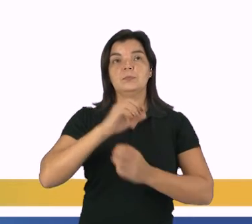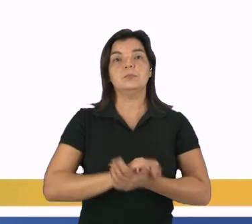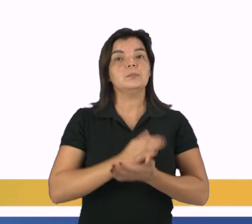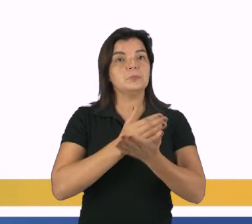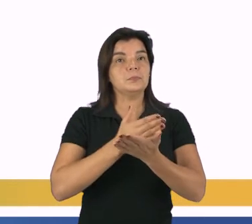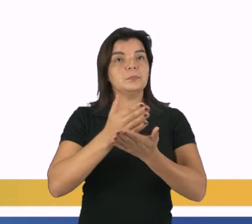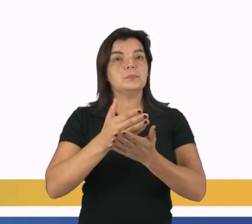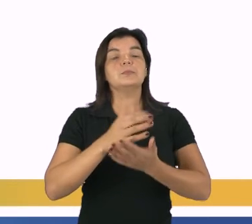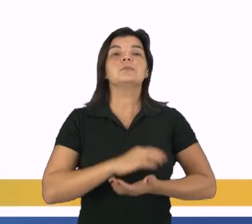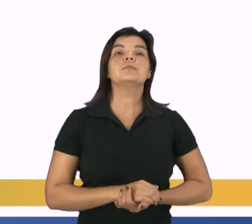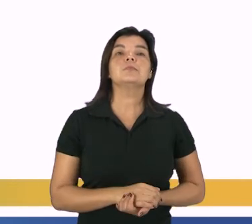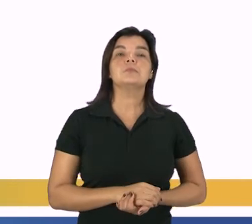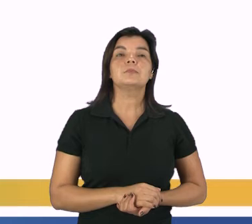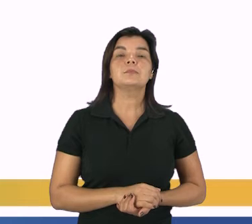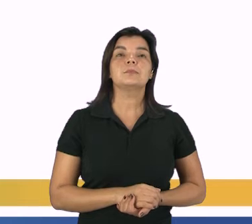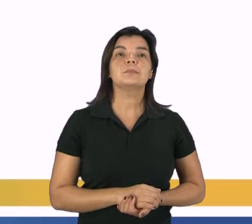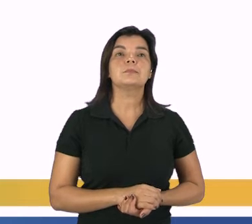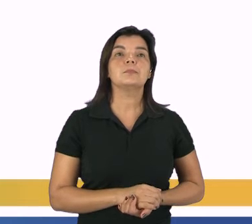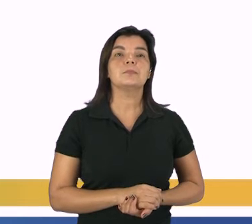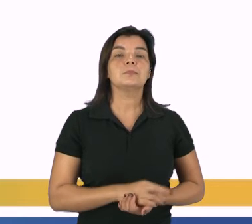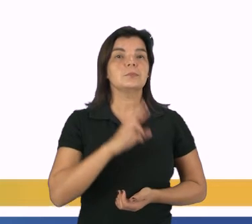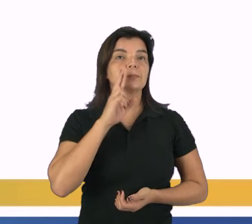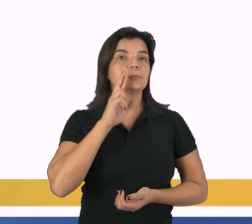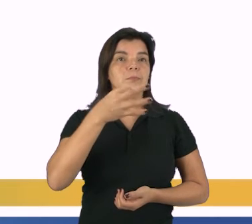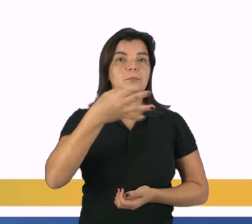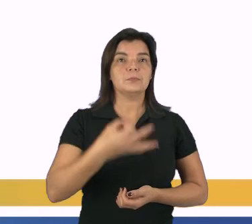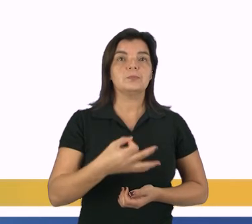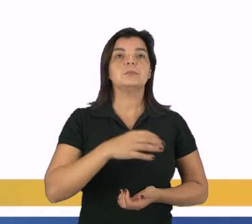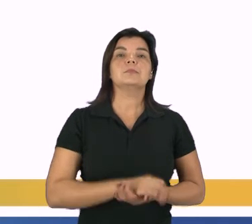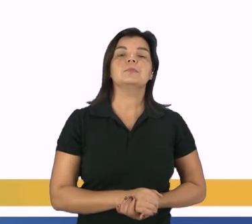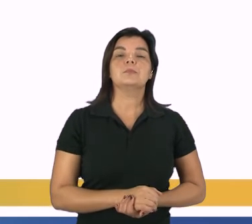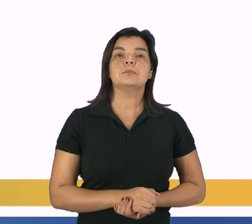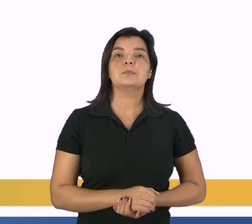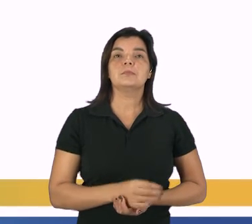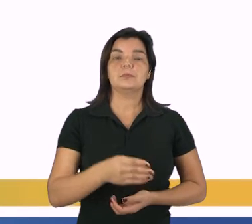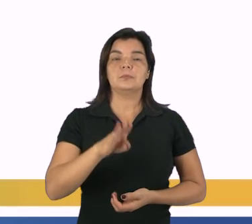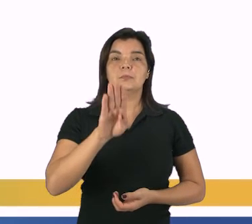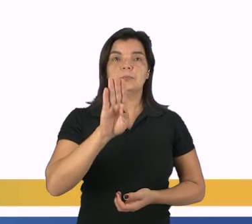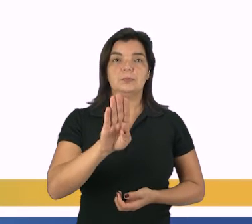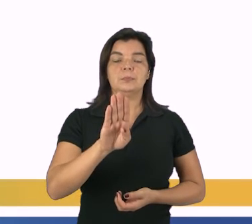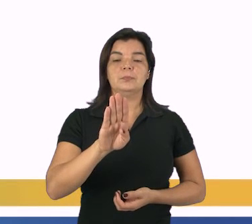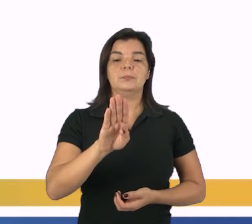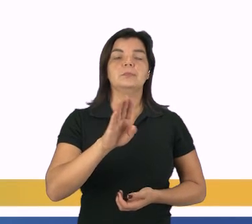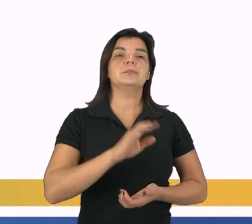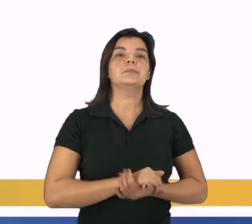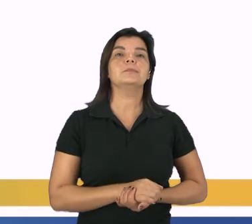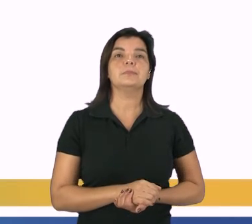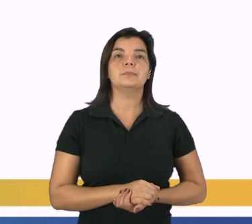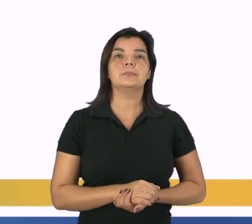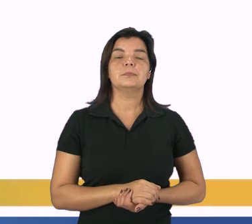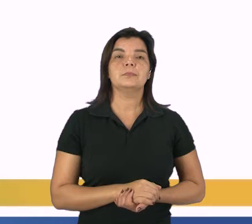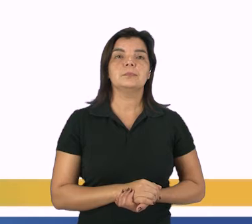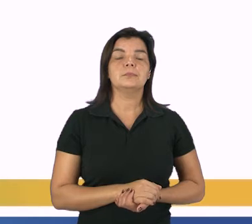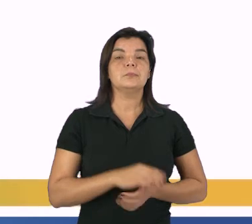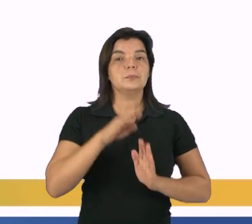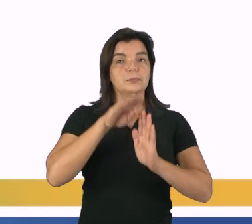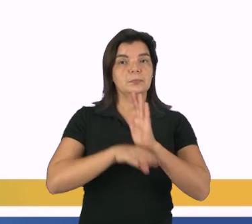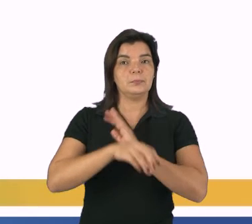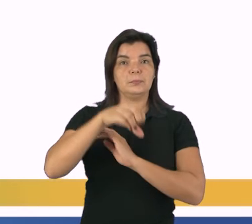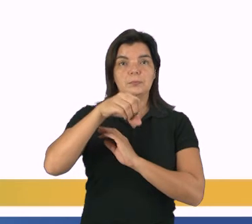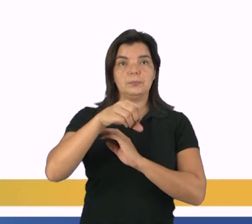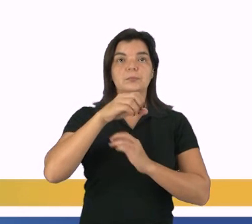aqui 3d, você vai ver que vai ficar 3d ao quadrado, né? 3 ao quadrado dá